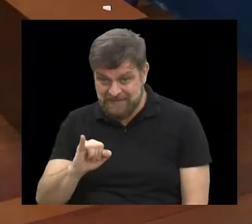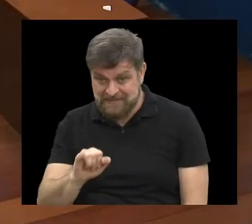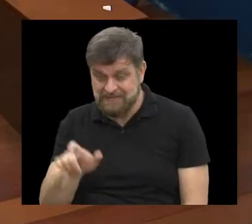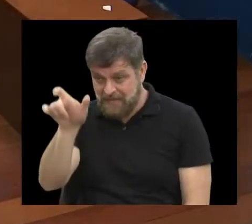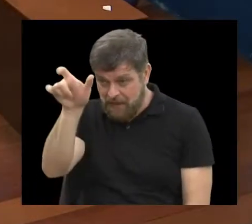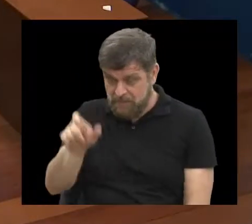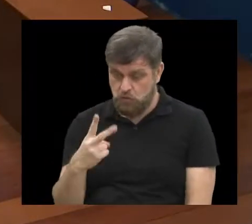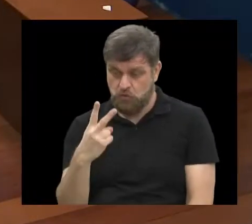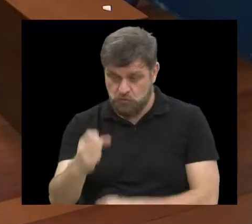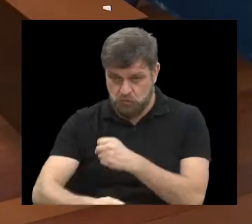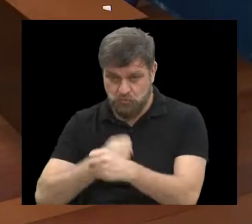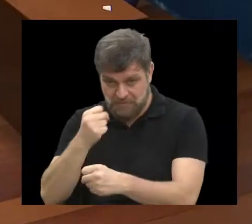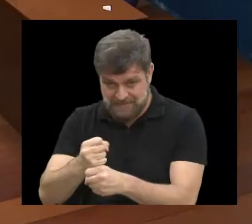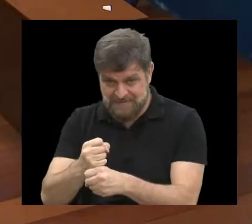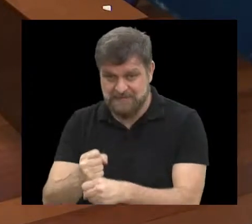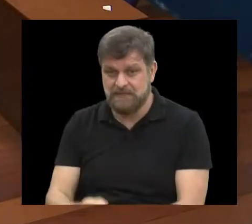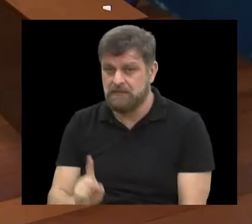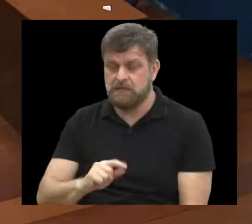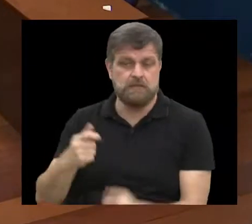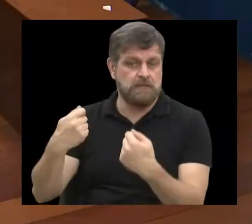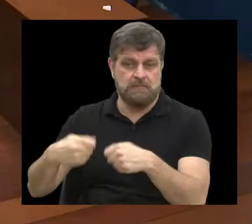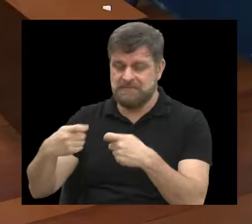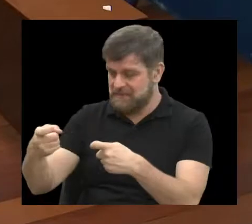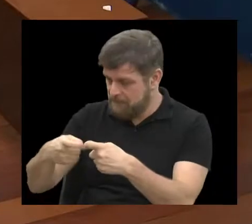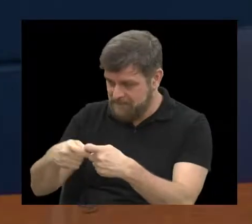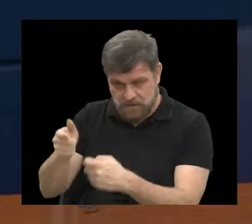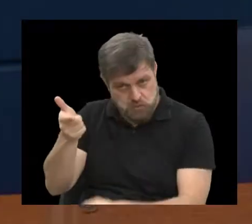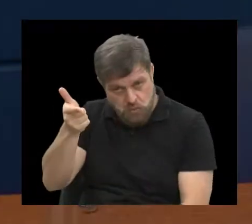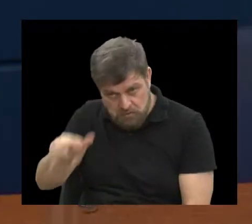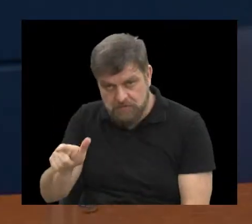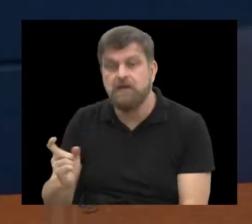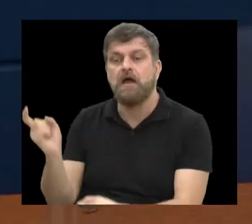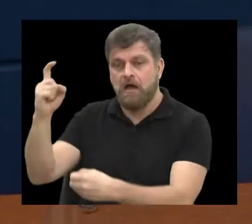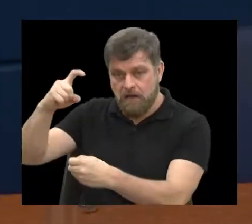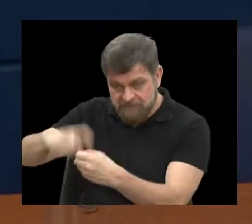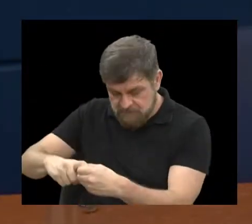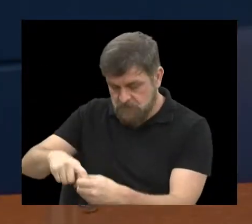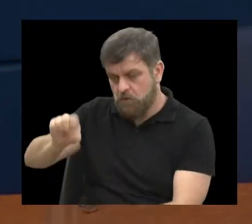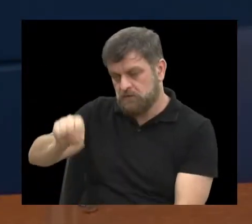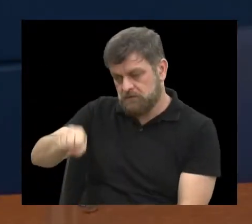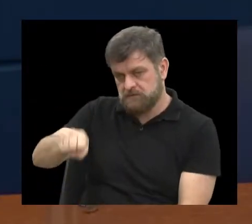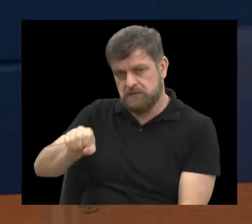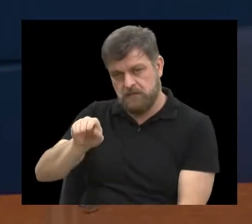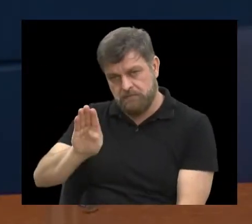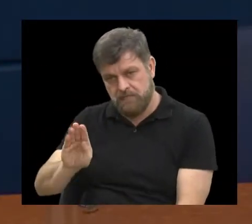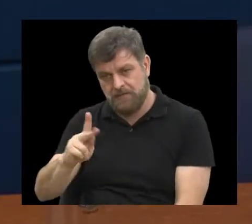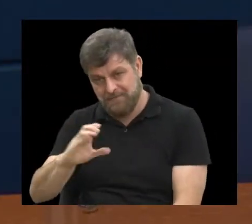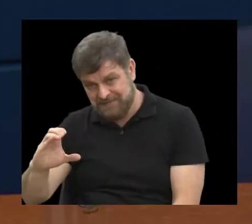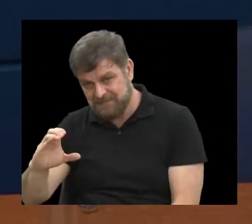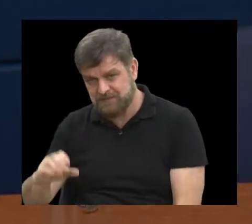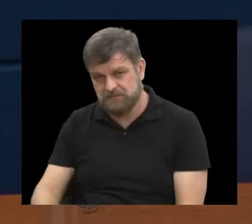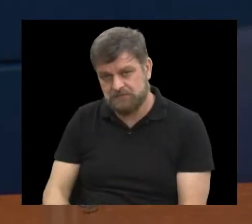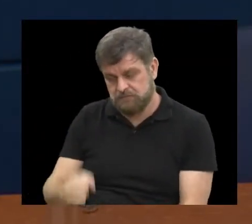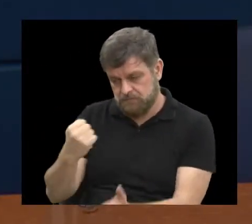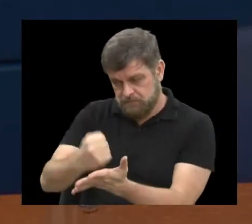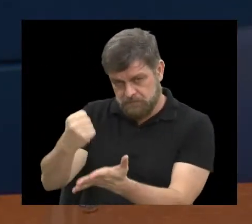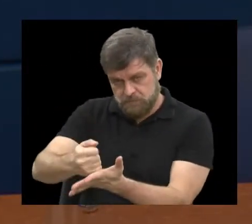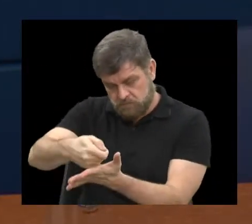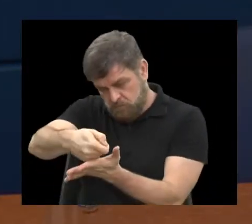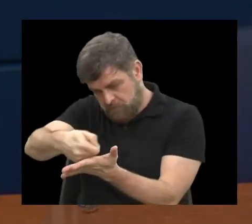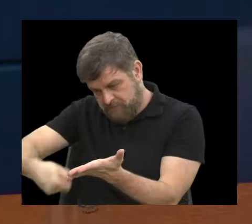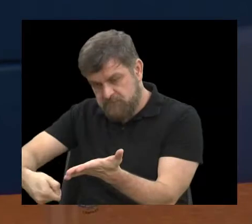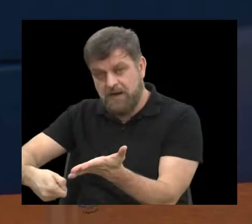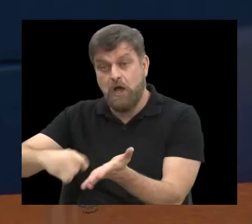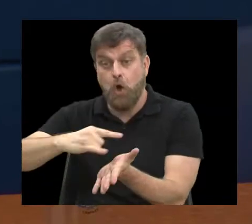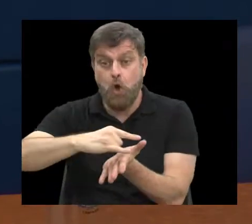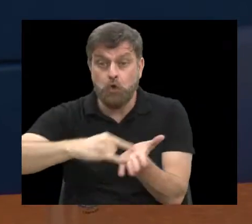dos 2 anos da última perícia, não tem nem necessidade de fazer uma nova. Simplesmente é protocolar, existe um